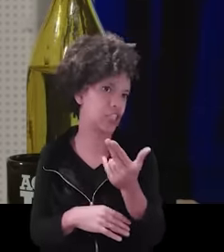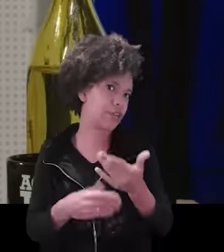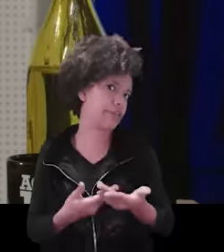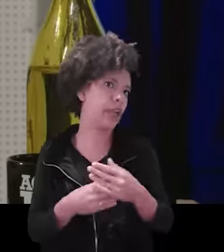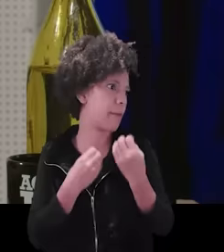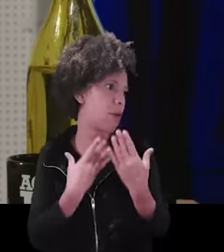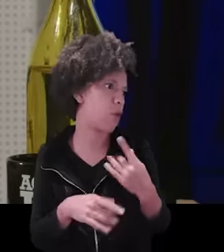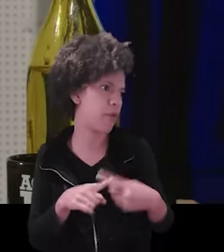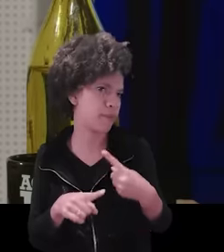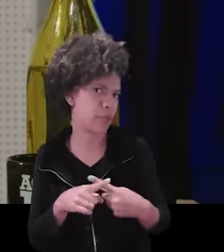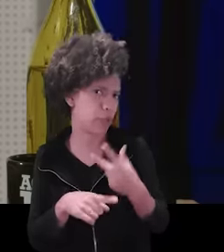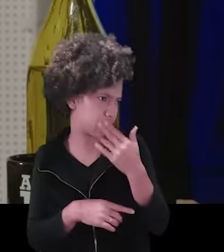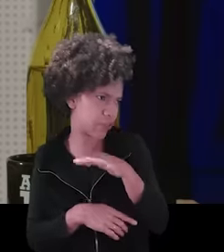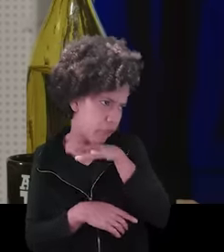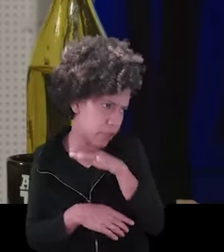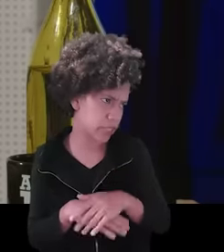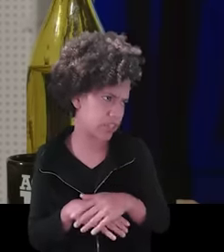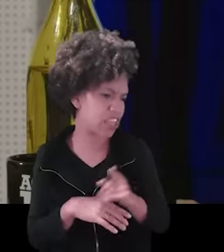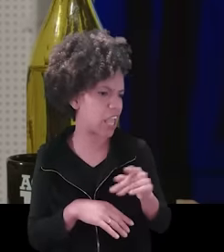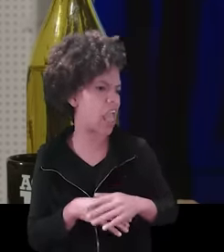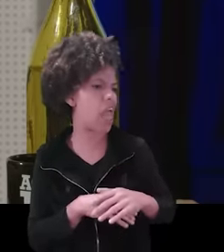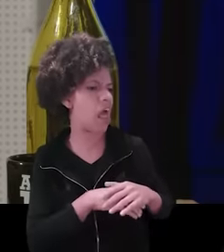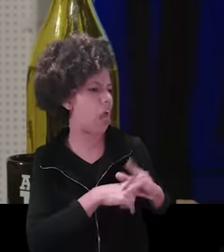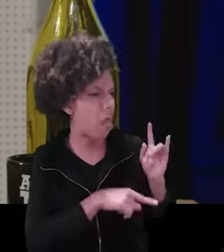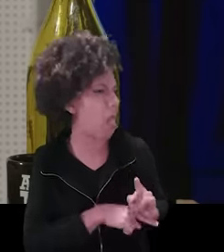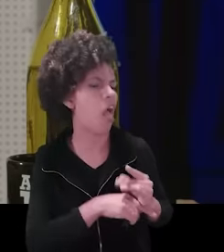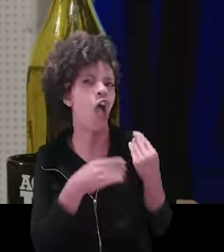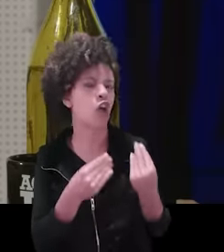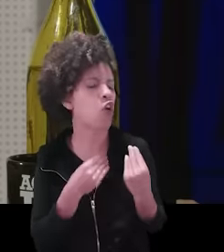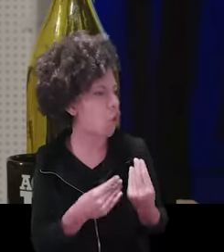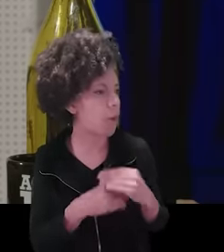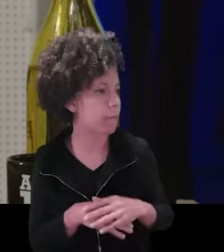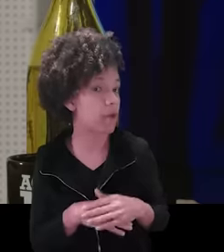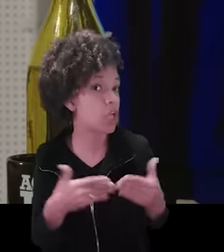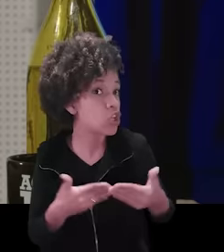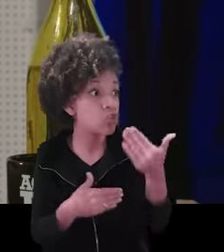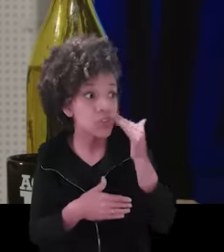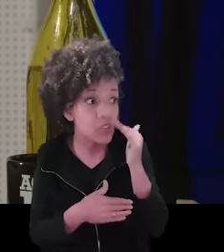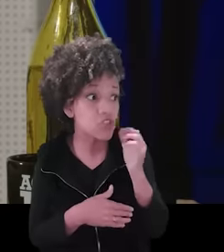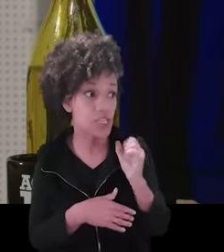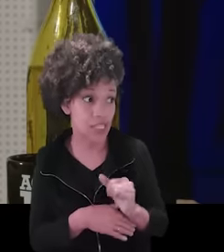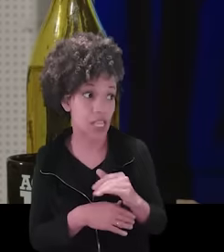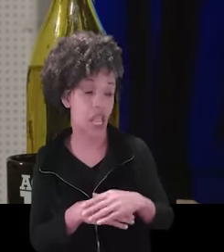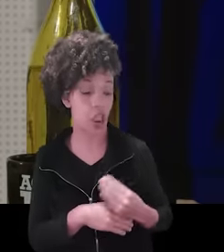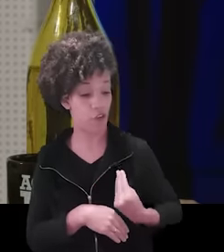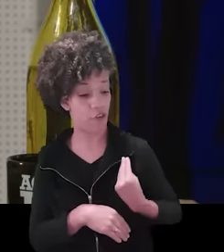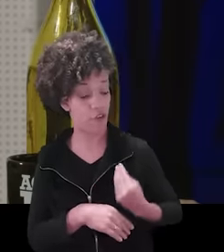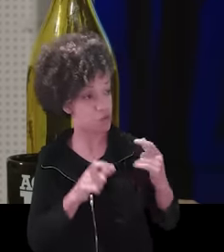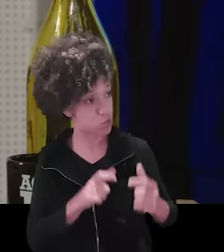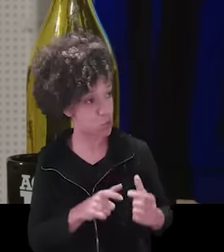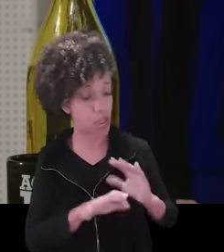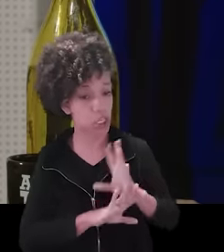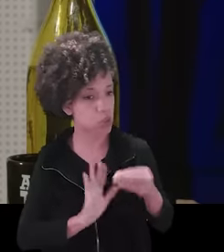isso eu achar que isso era uma coisa boa porque eu achava isso ruim já achava que ela é uma traíra como que ela fez isso comigo e hoje eu entendo que se uma